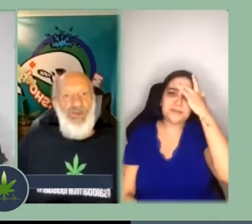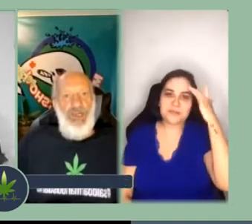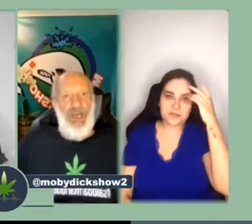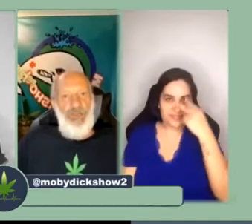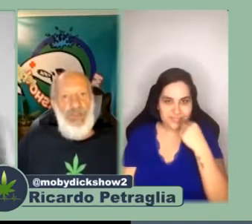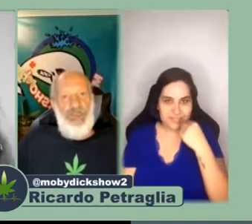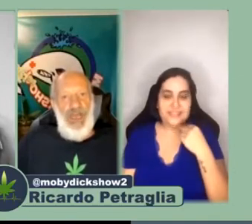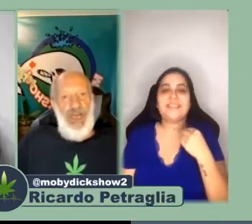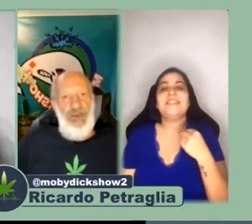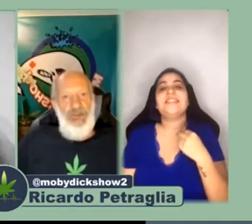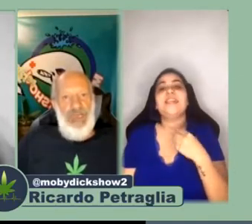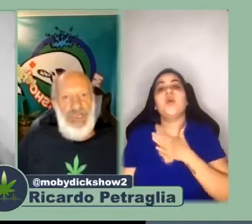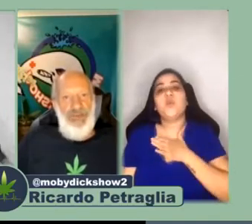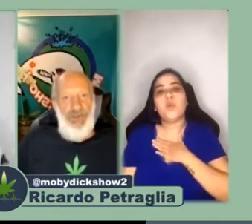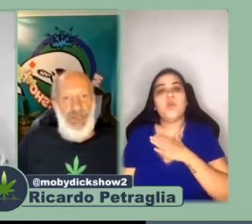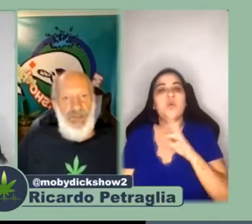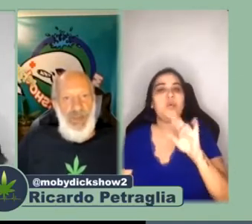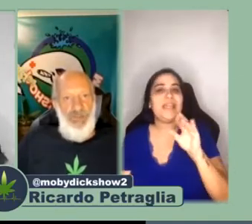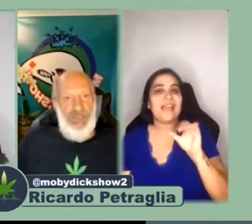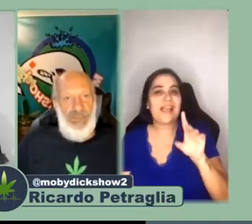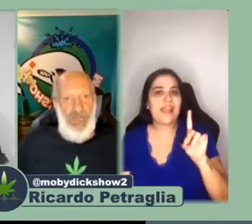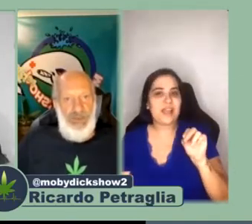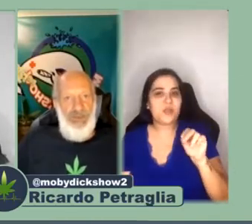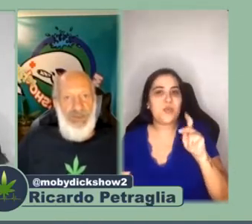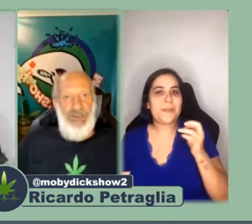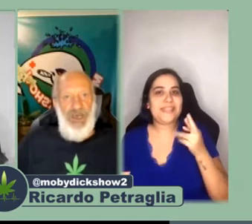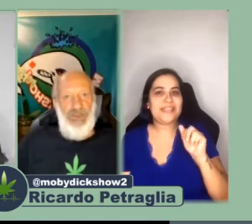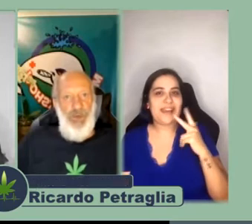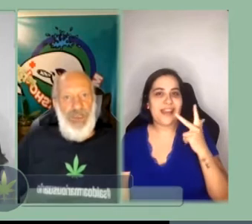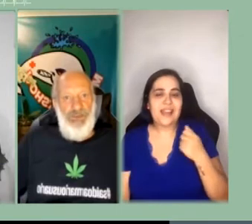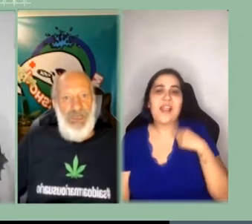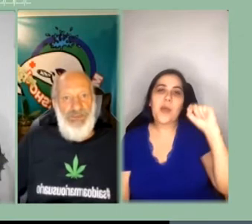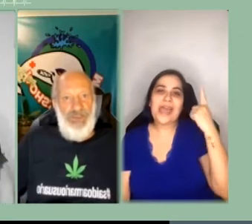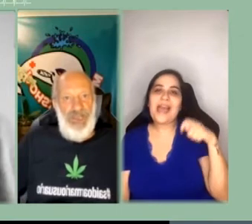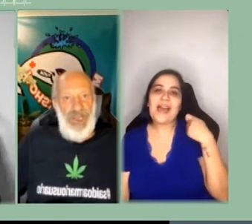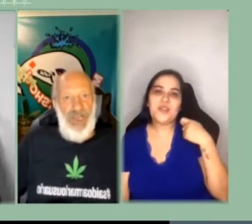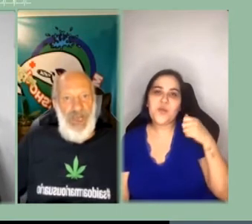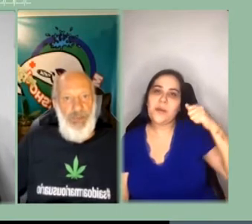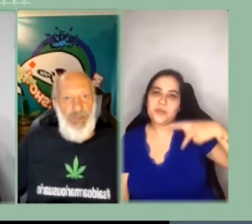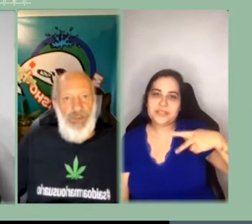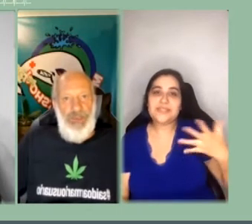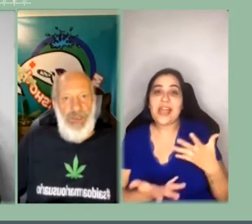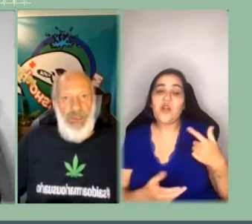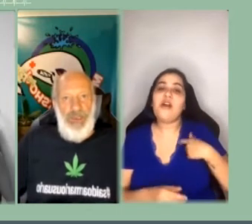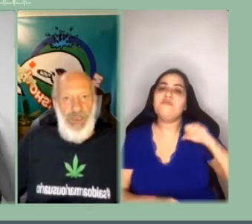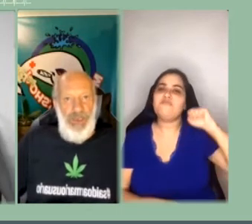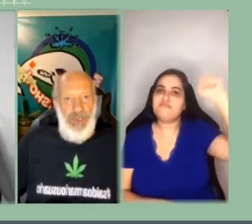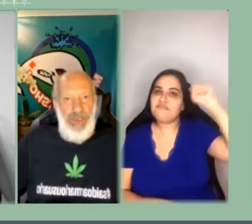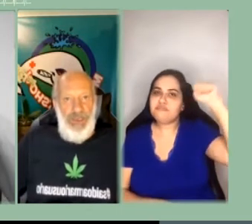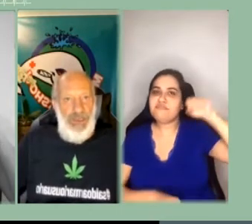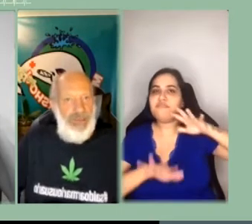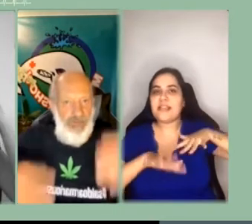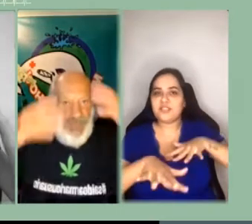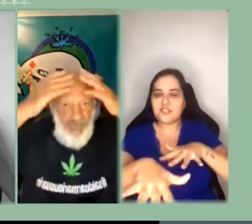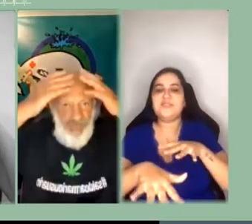Eu sou Ricardo Petralha, um ex-ator, ator aposentado, atualmente um ativista canábico,